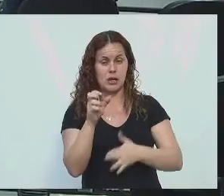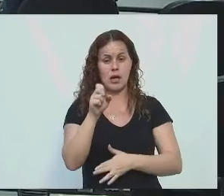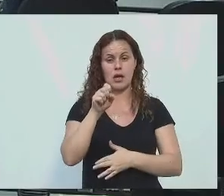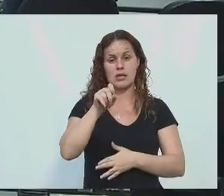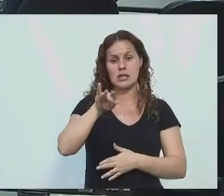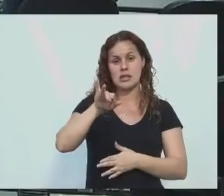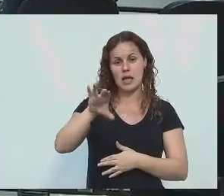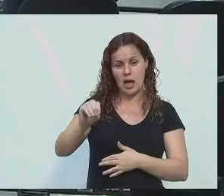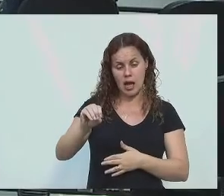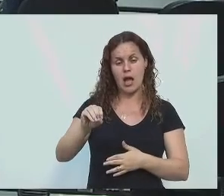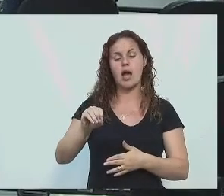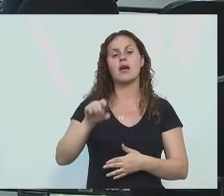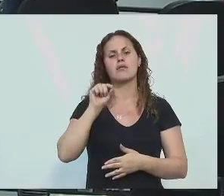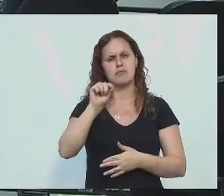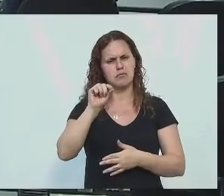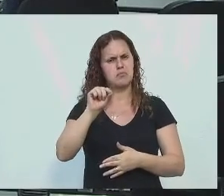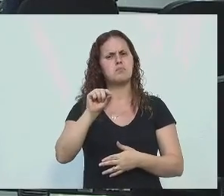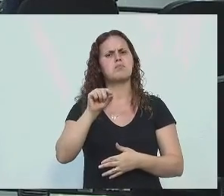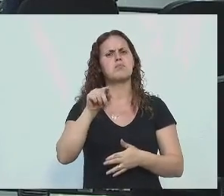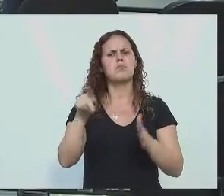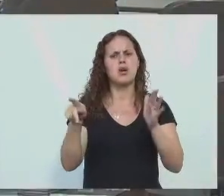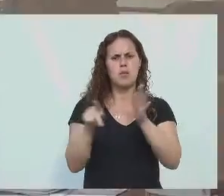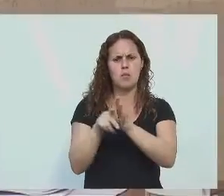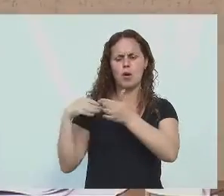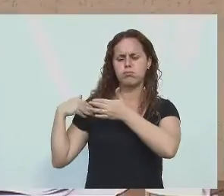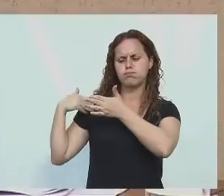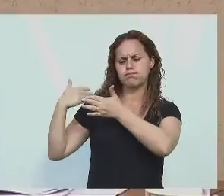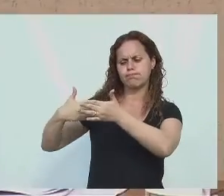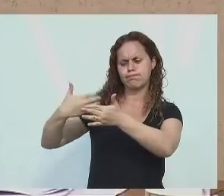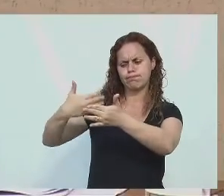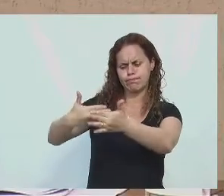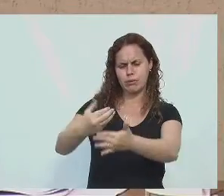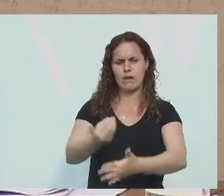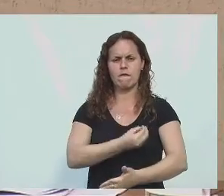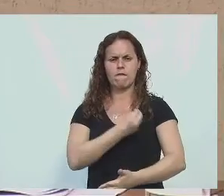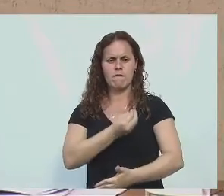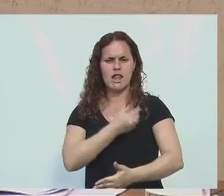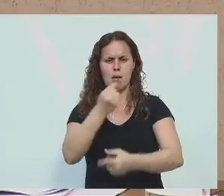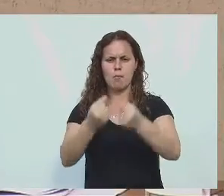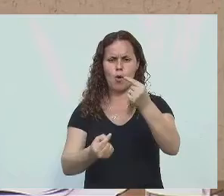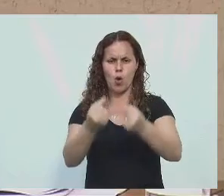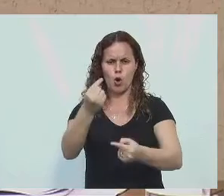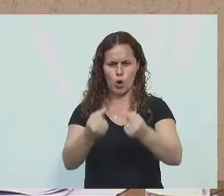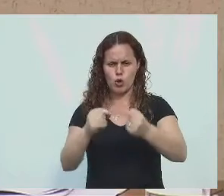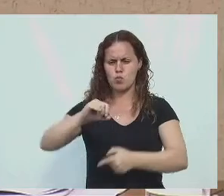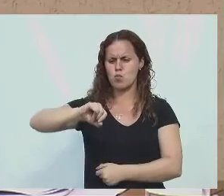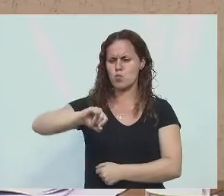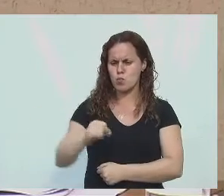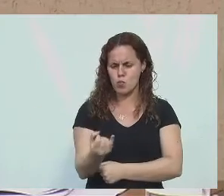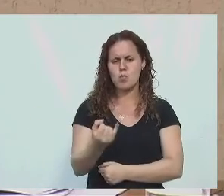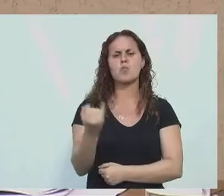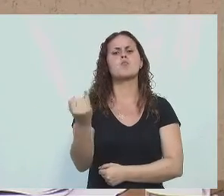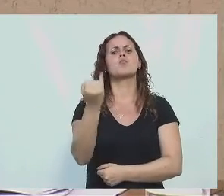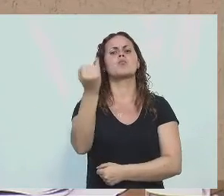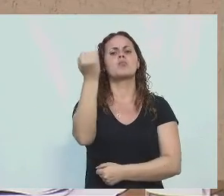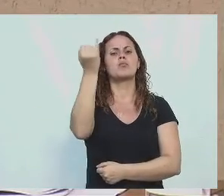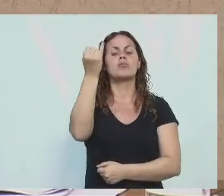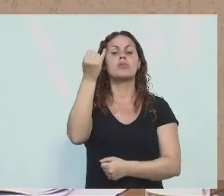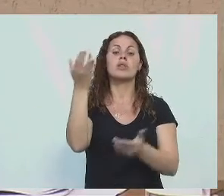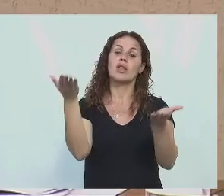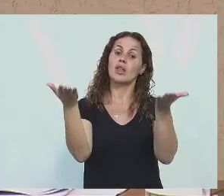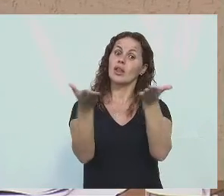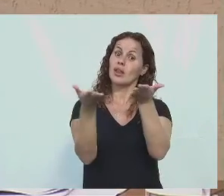já é uma bandeira do seu mandato ao longo da sua vida na política, isso é muito importante. E você